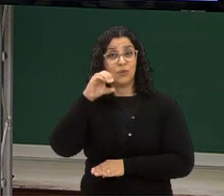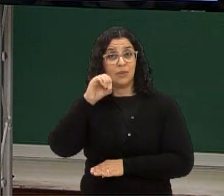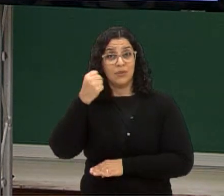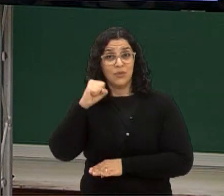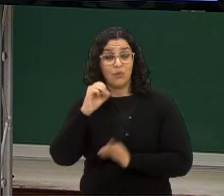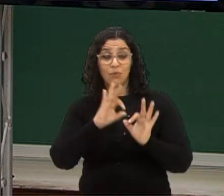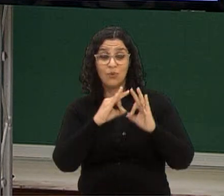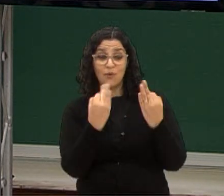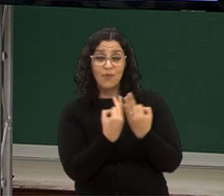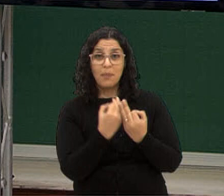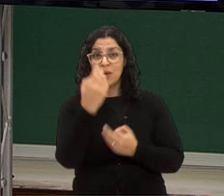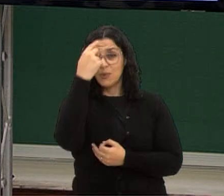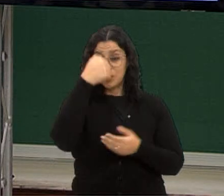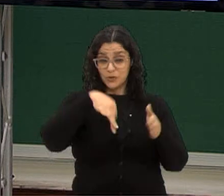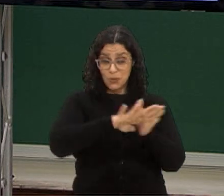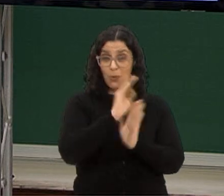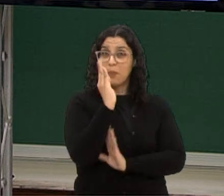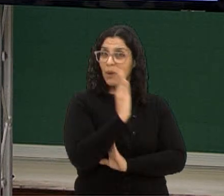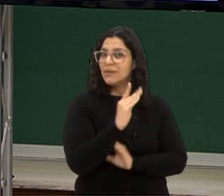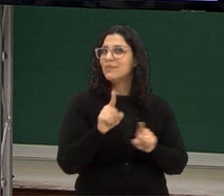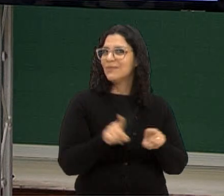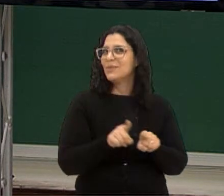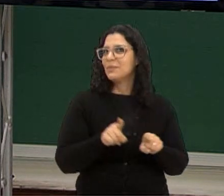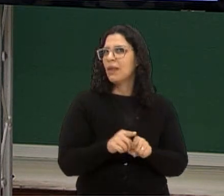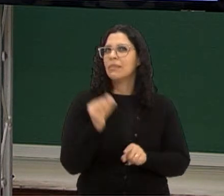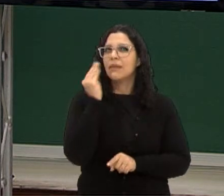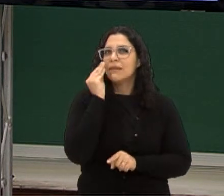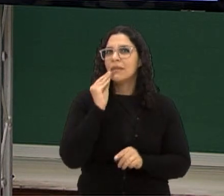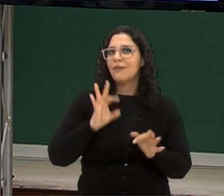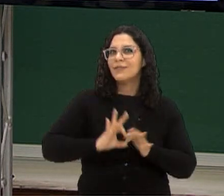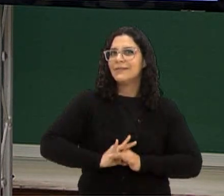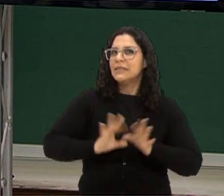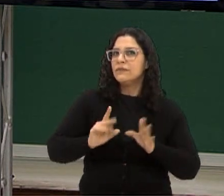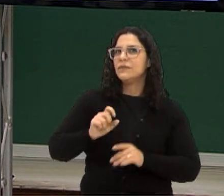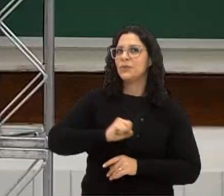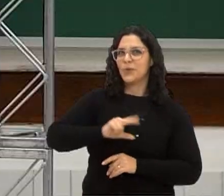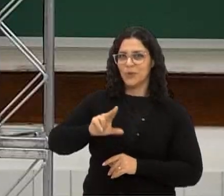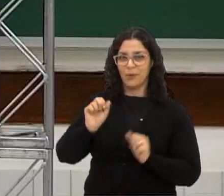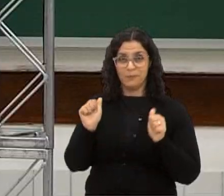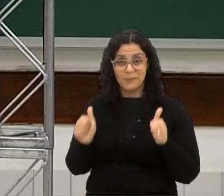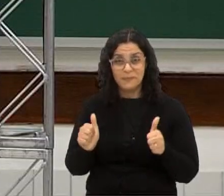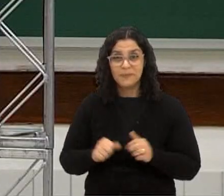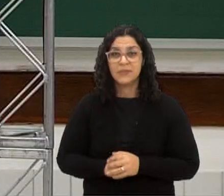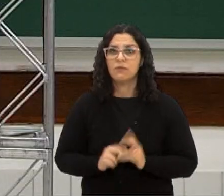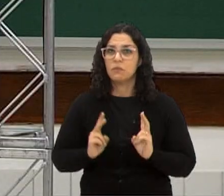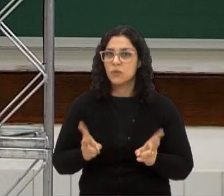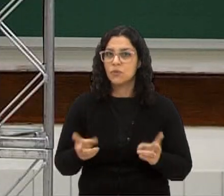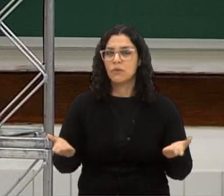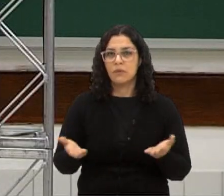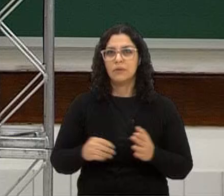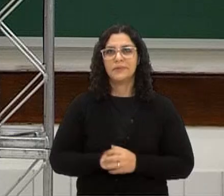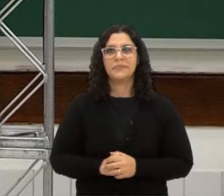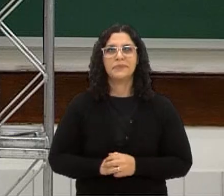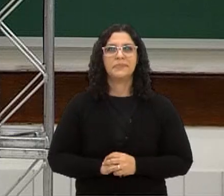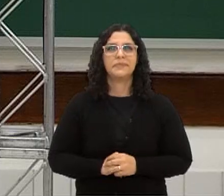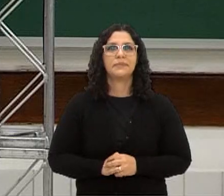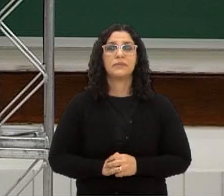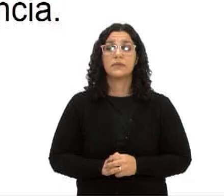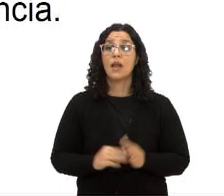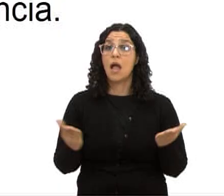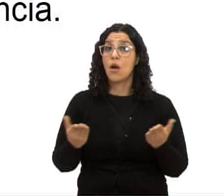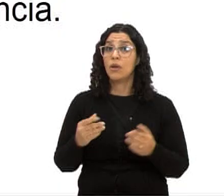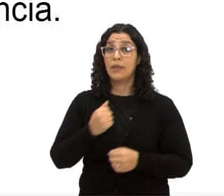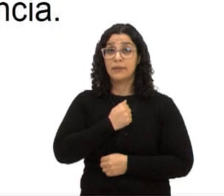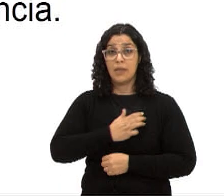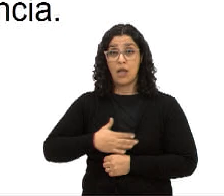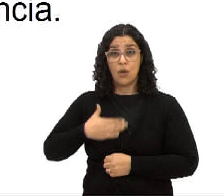da família real portuguesa e sua corte aqui no país, certo? Vamos lá então? Vamos em frente? Em